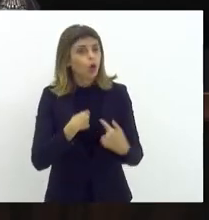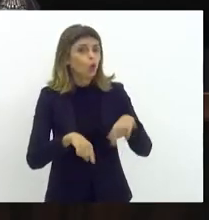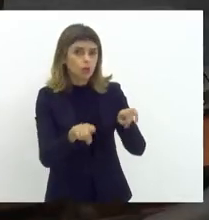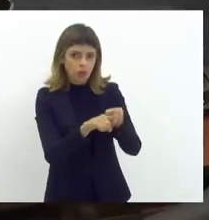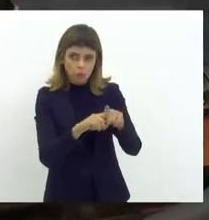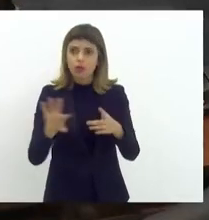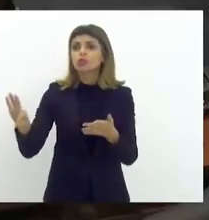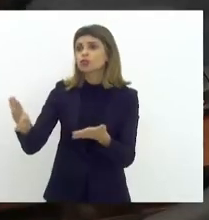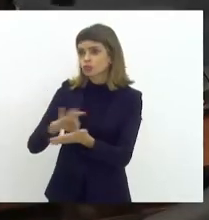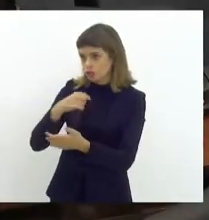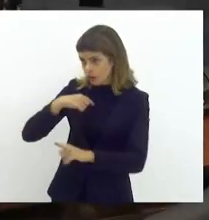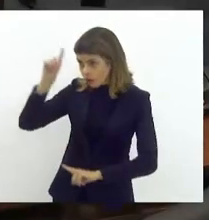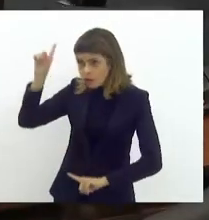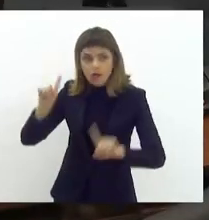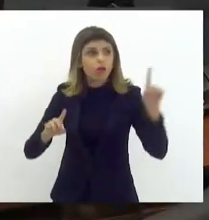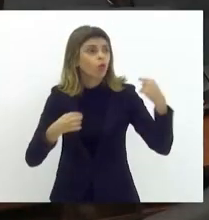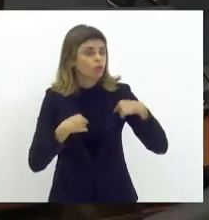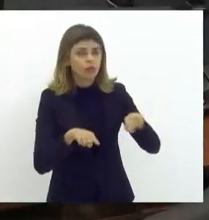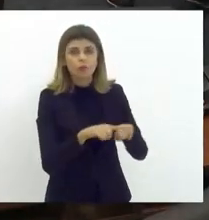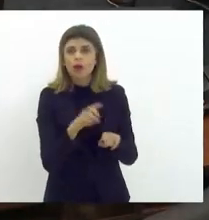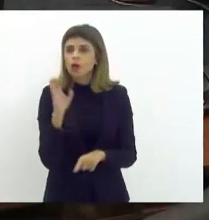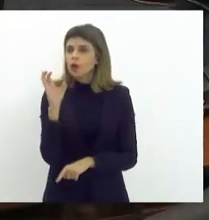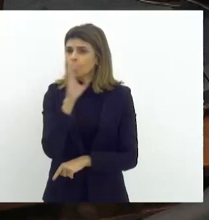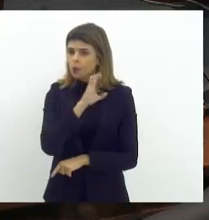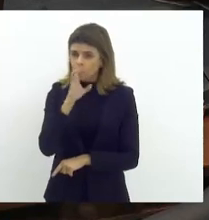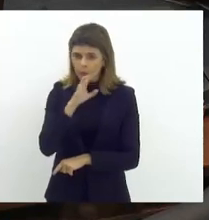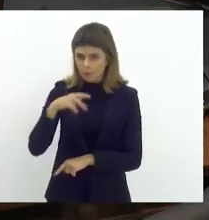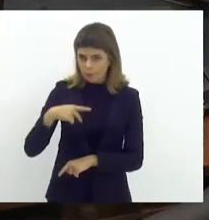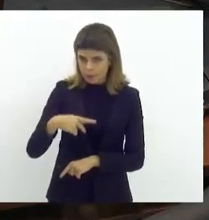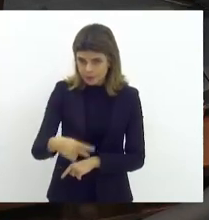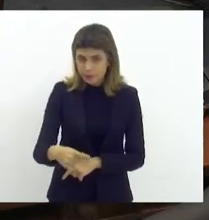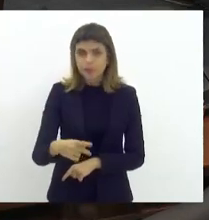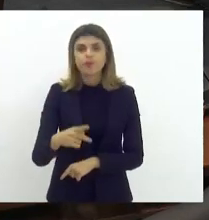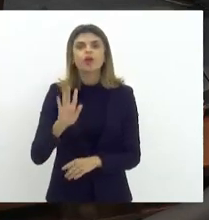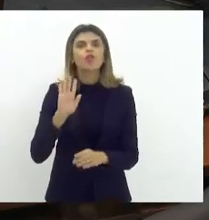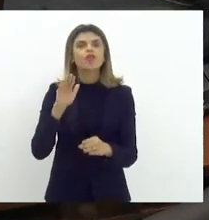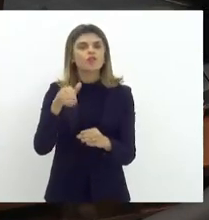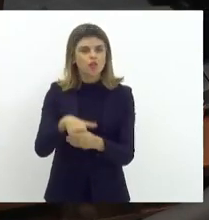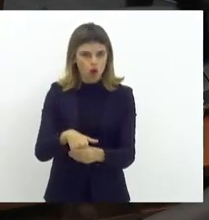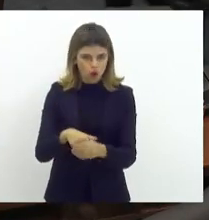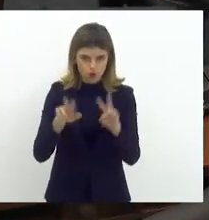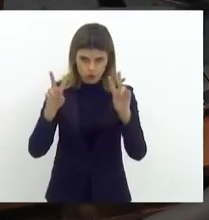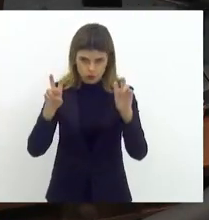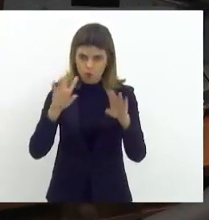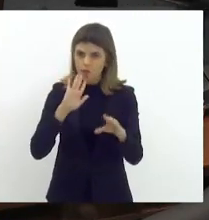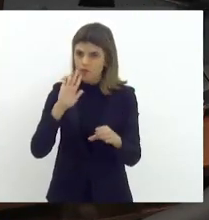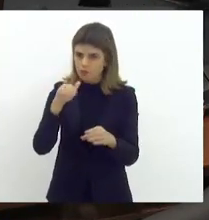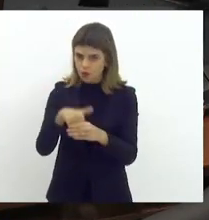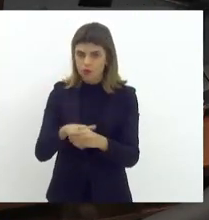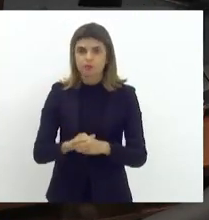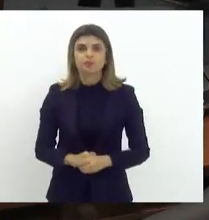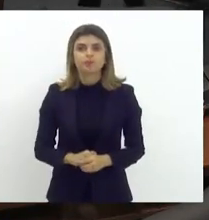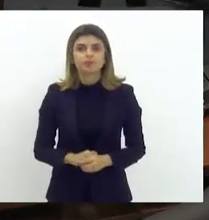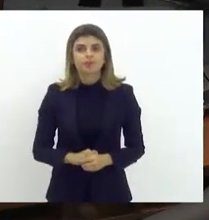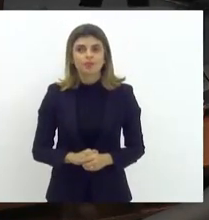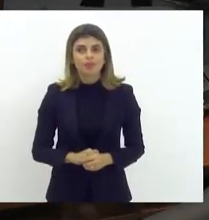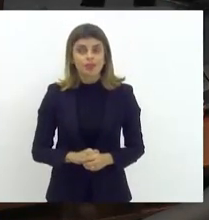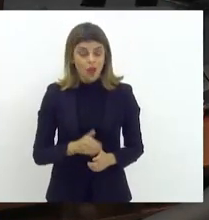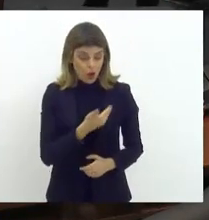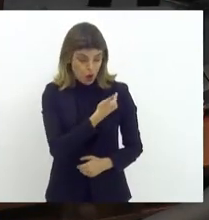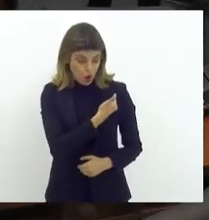também estou inscrita rapidamente presente para declaração de voto governar